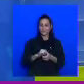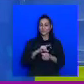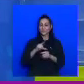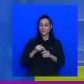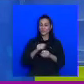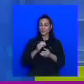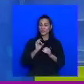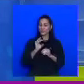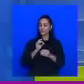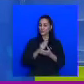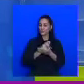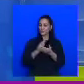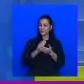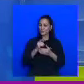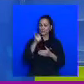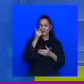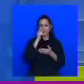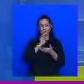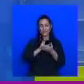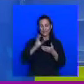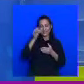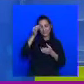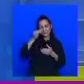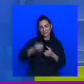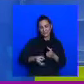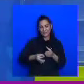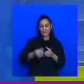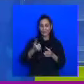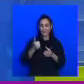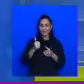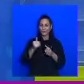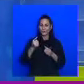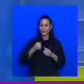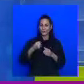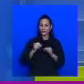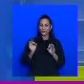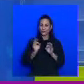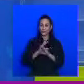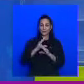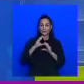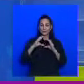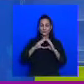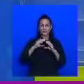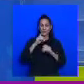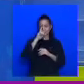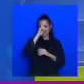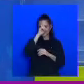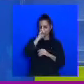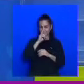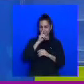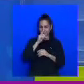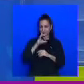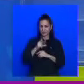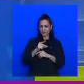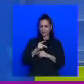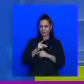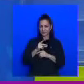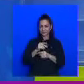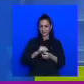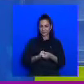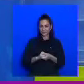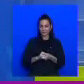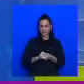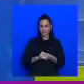O sorteio está só começando, você ganha a partir de 11 acertos na Loto Fácil, hein? Bola amarela, número 12. Amarela,